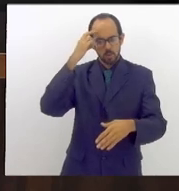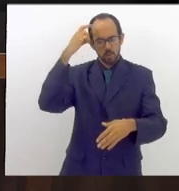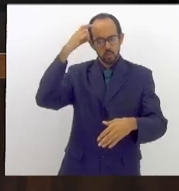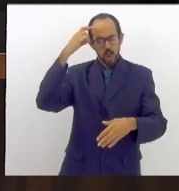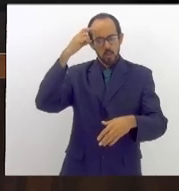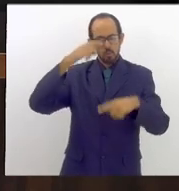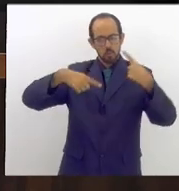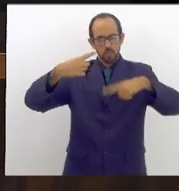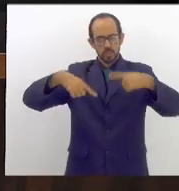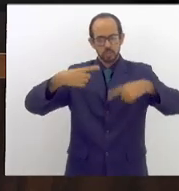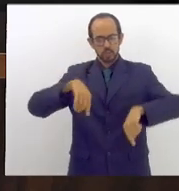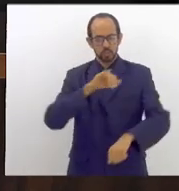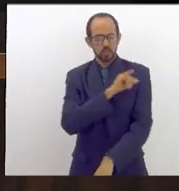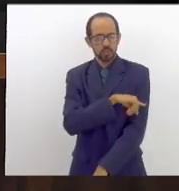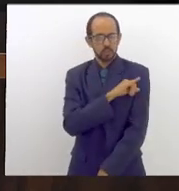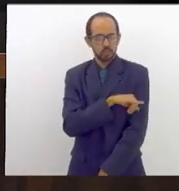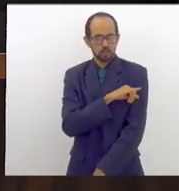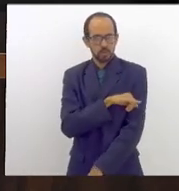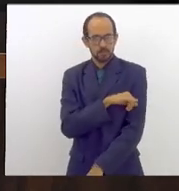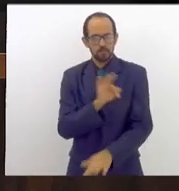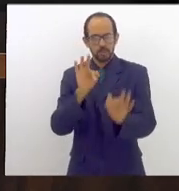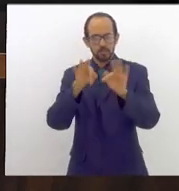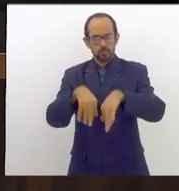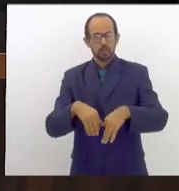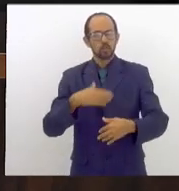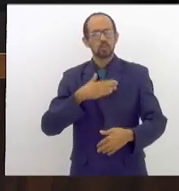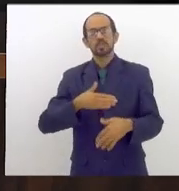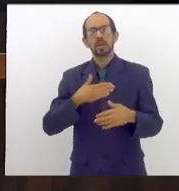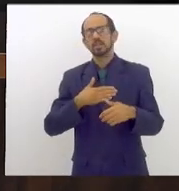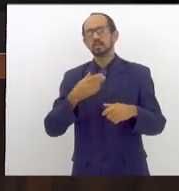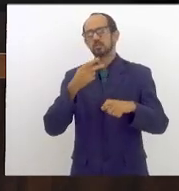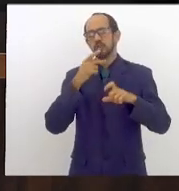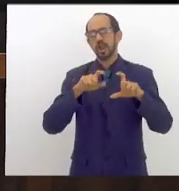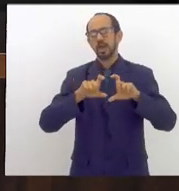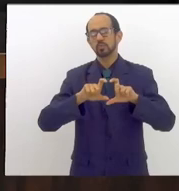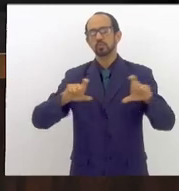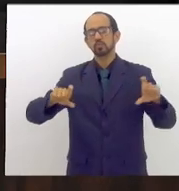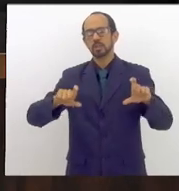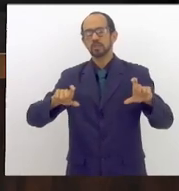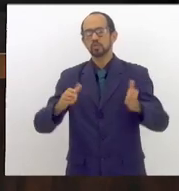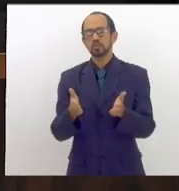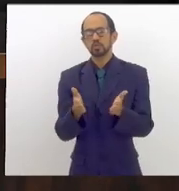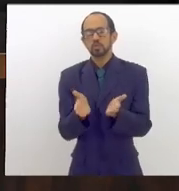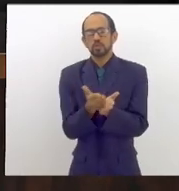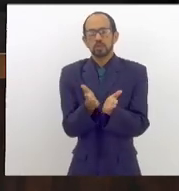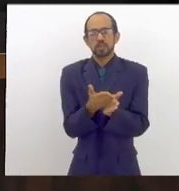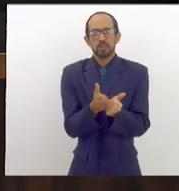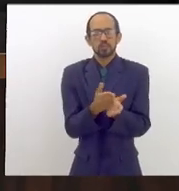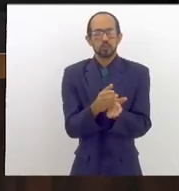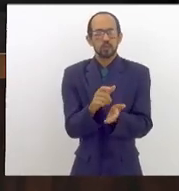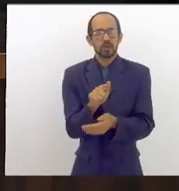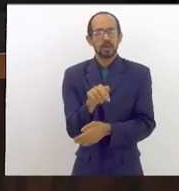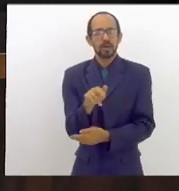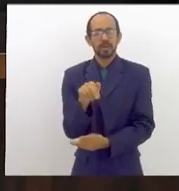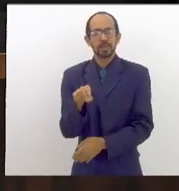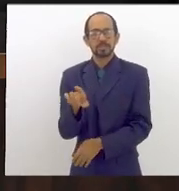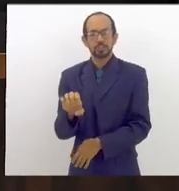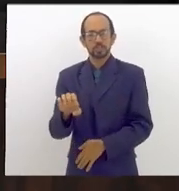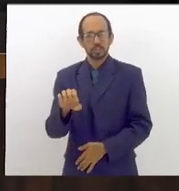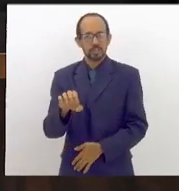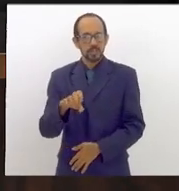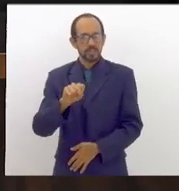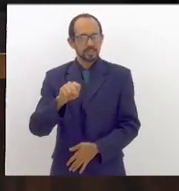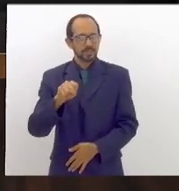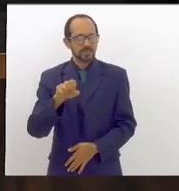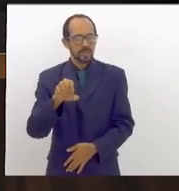do Rio de Janeiro para finalizar gostaria de citar um trecho do Grande Sertão Vereda que não é esse que